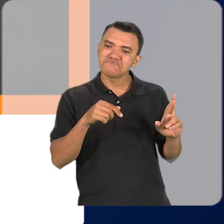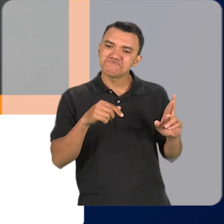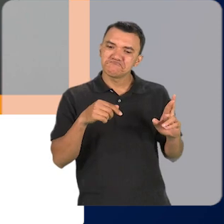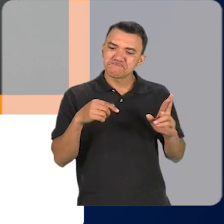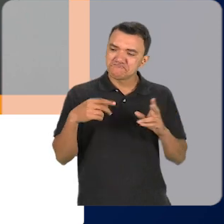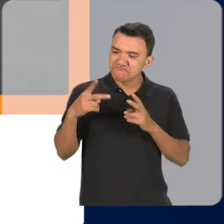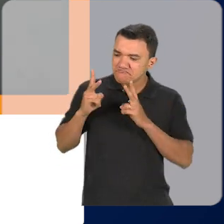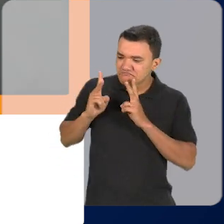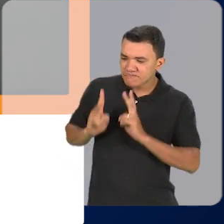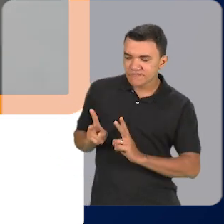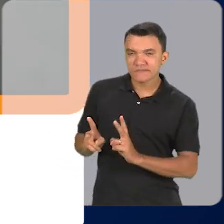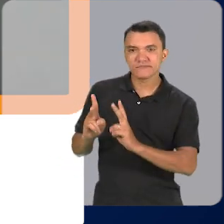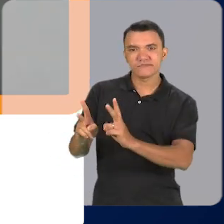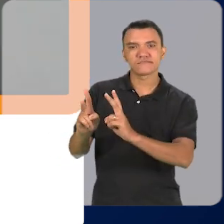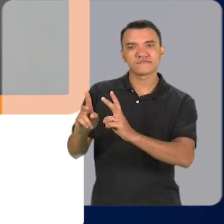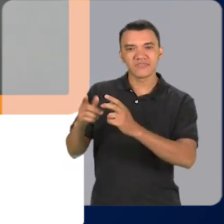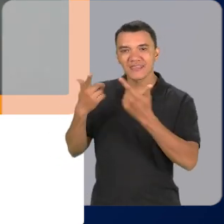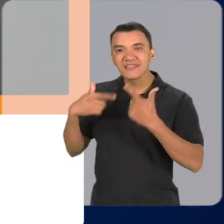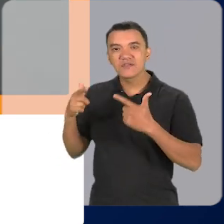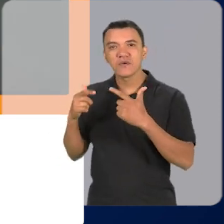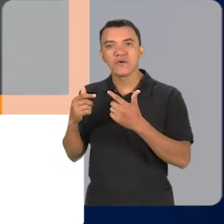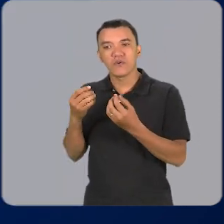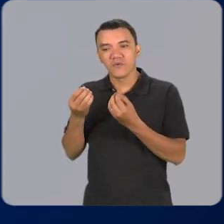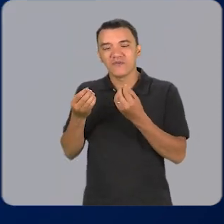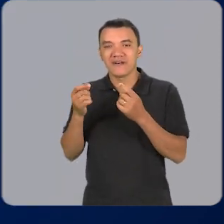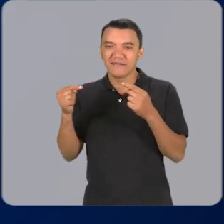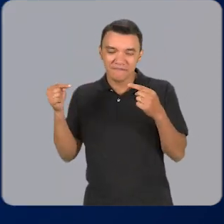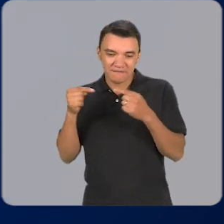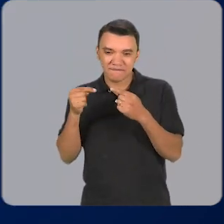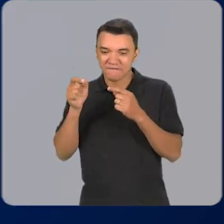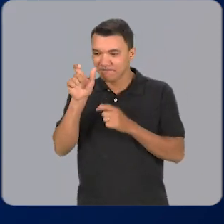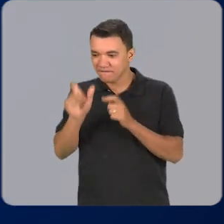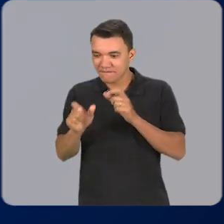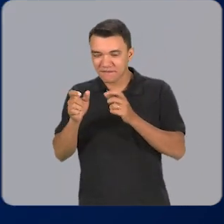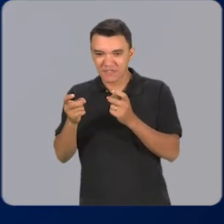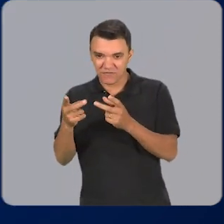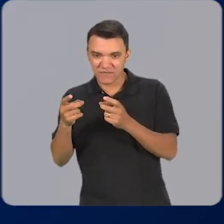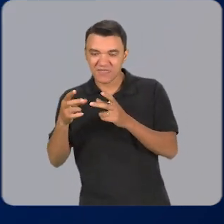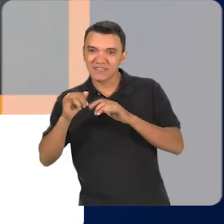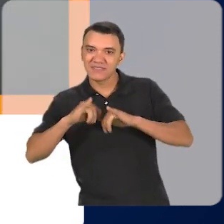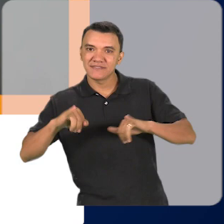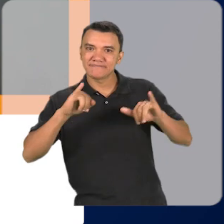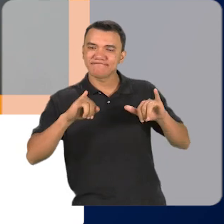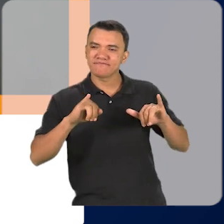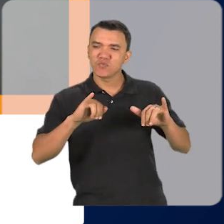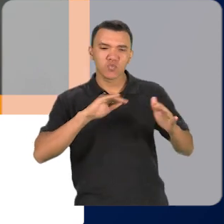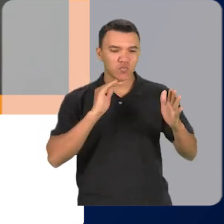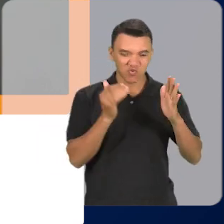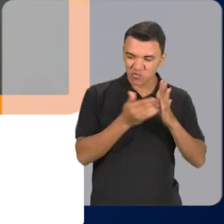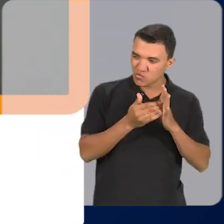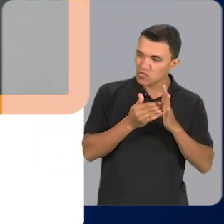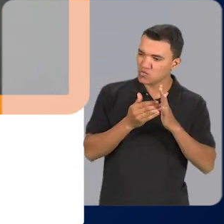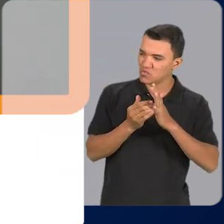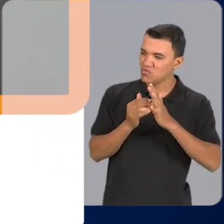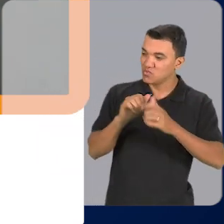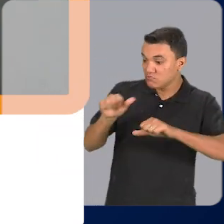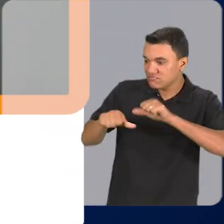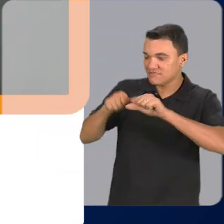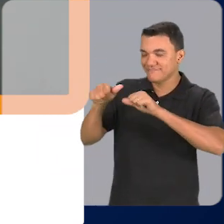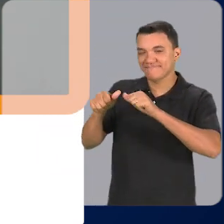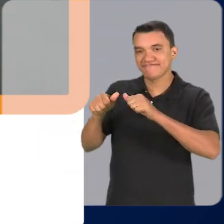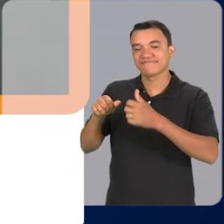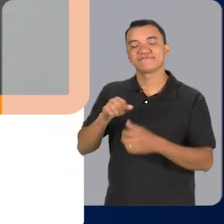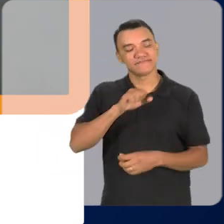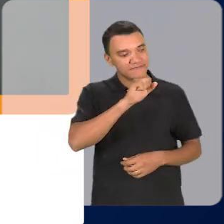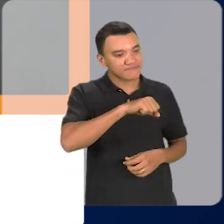linguagem dos pregoeiros. Tudo vai se transformando, né, professora? Sim. Um outro teórico, ele diz que